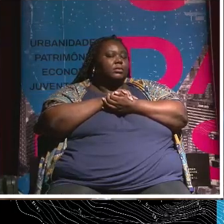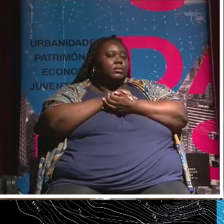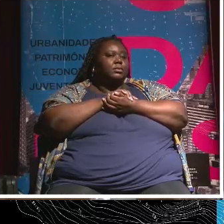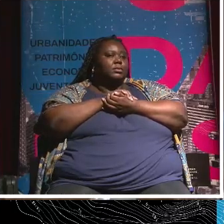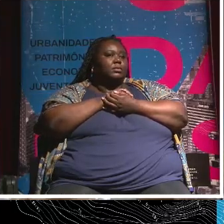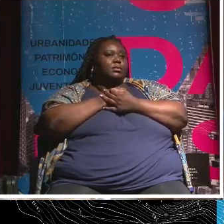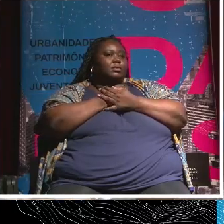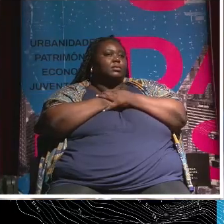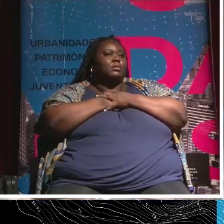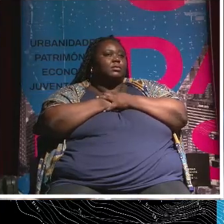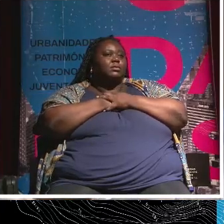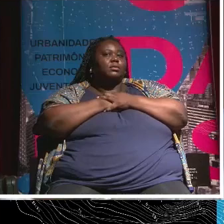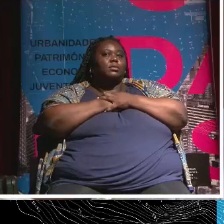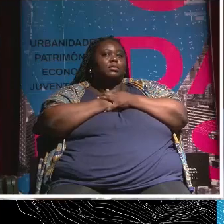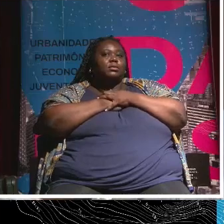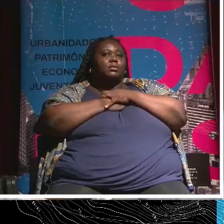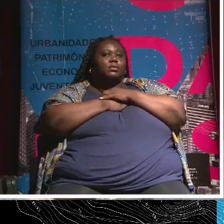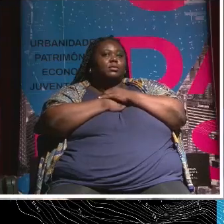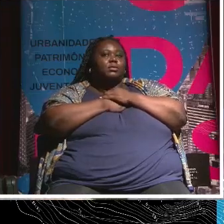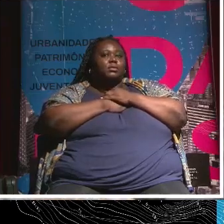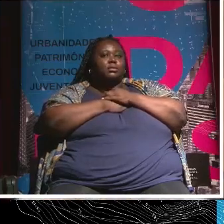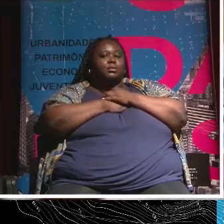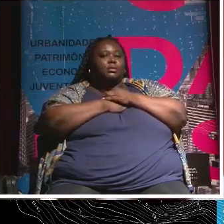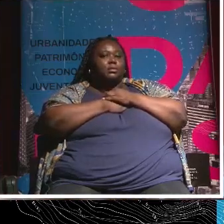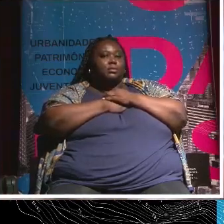temos mais uma mãozinha lá no fundo.